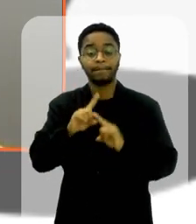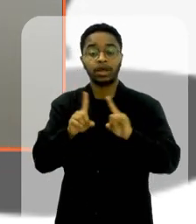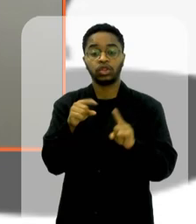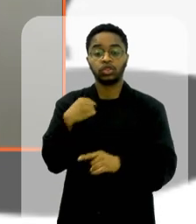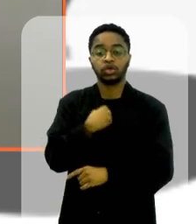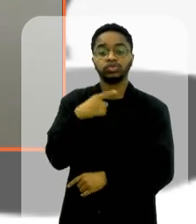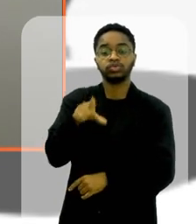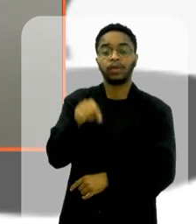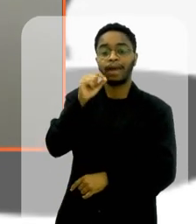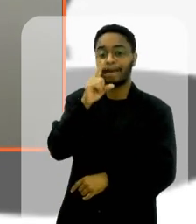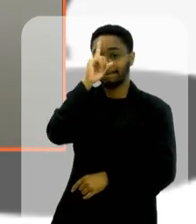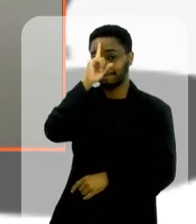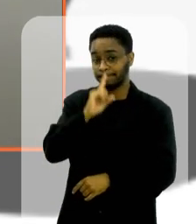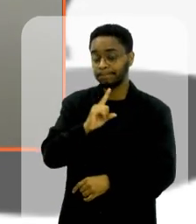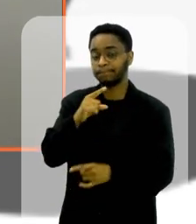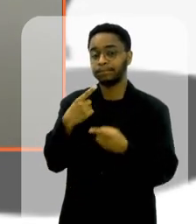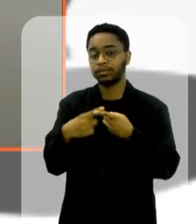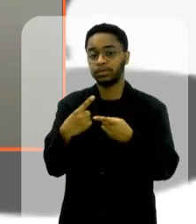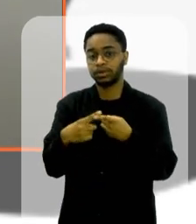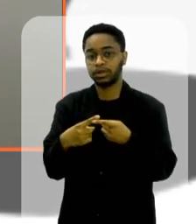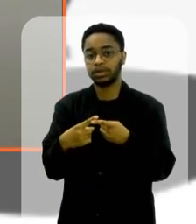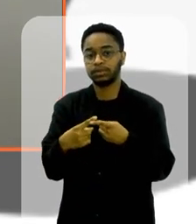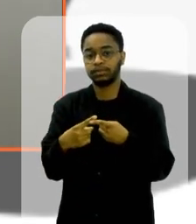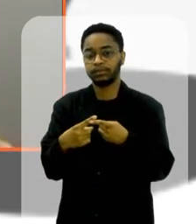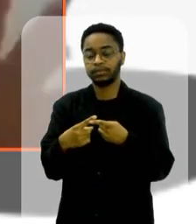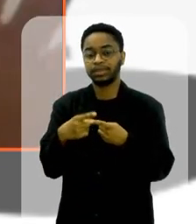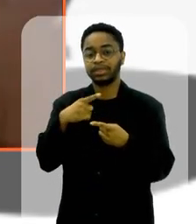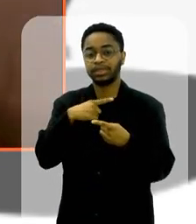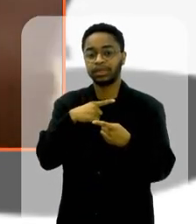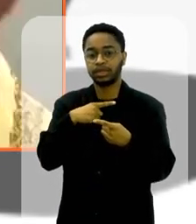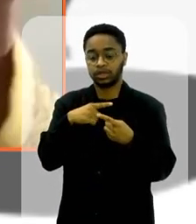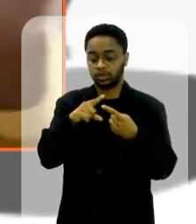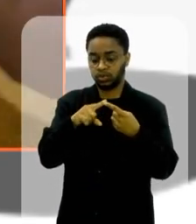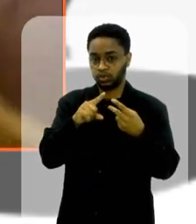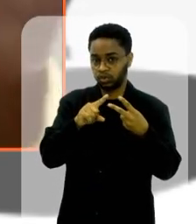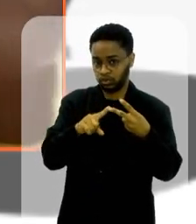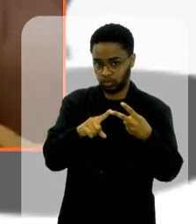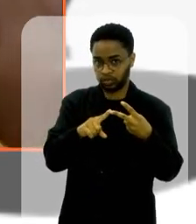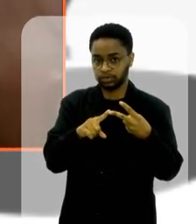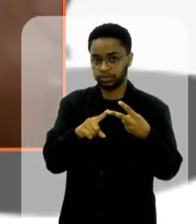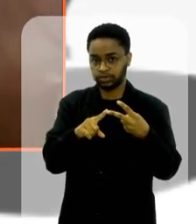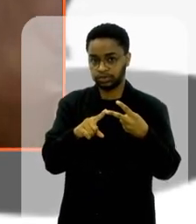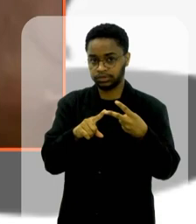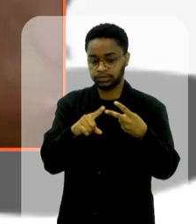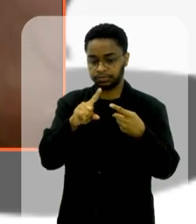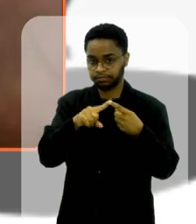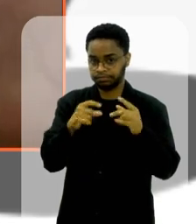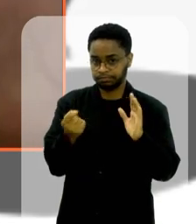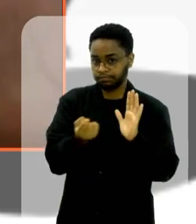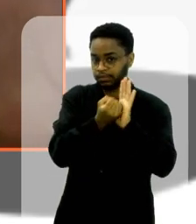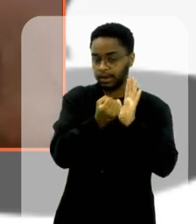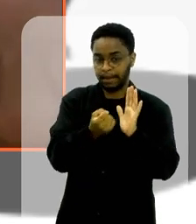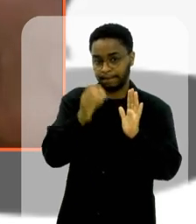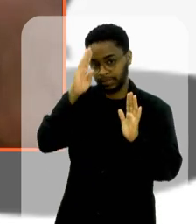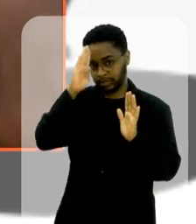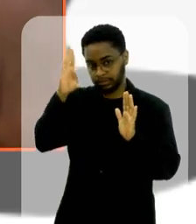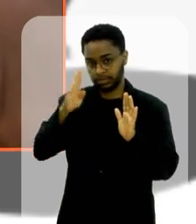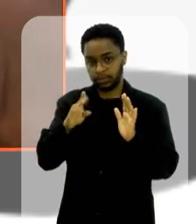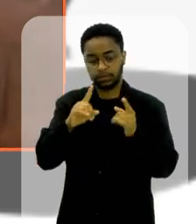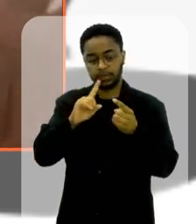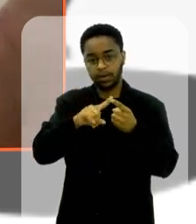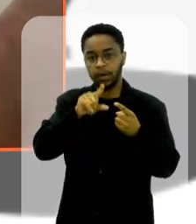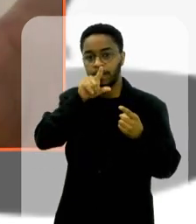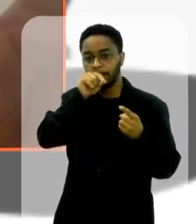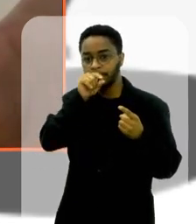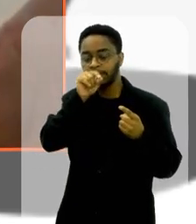nossa foi escolhida o amarelo porque a gente tem dois lances, dois símbolos principais: